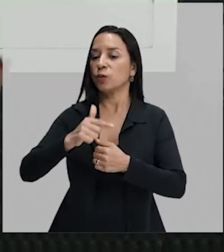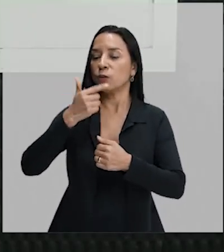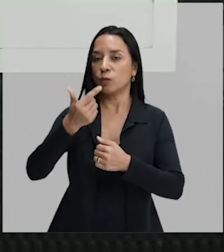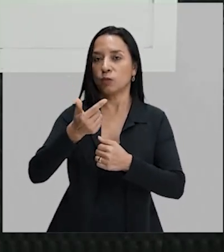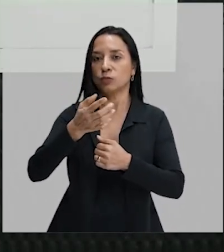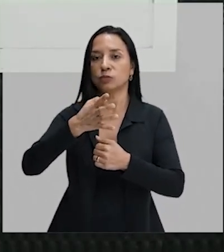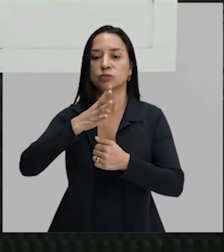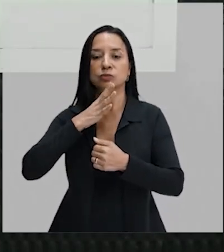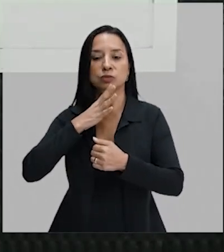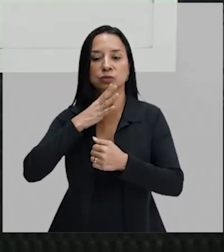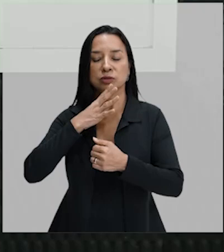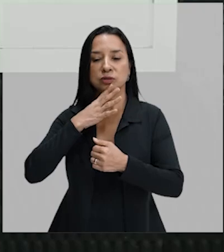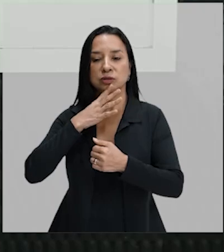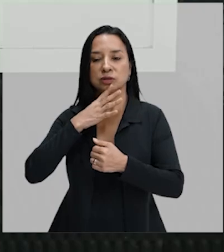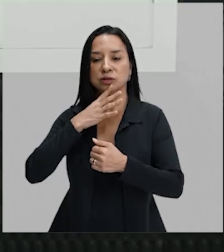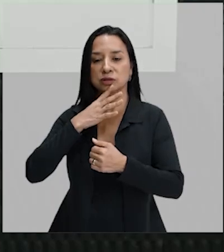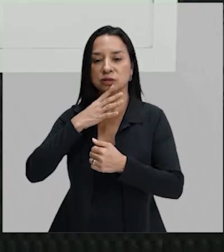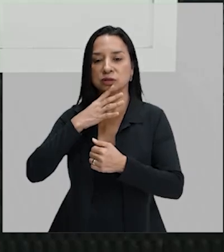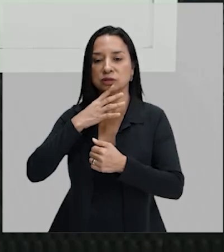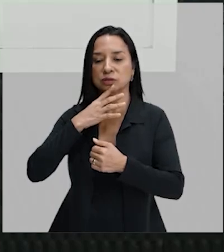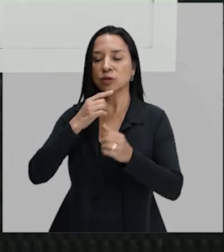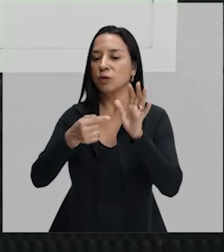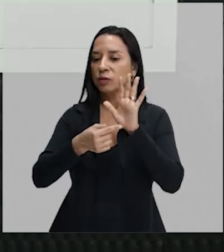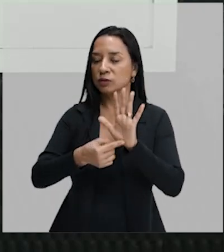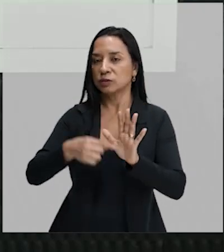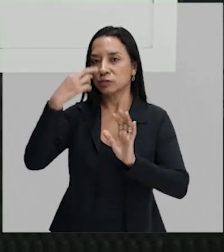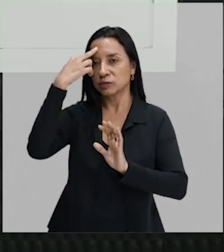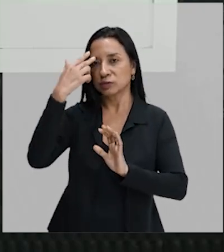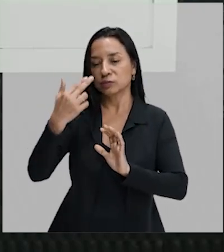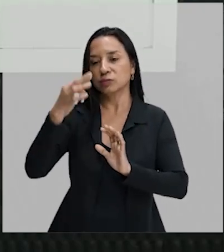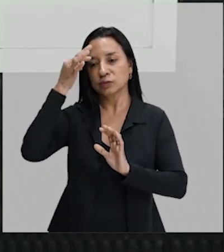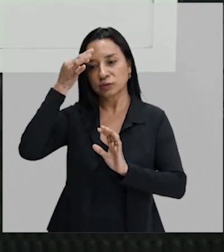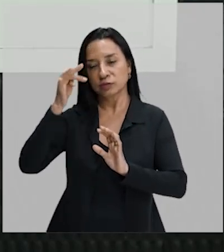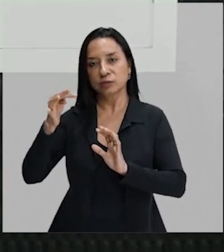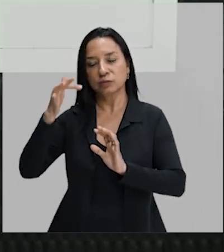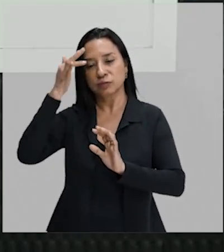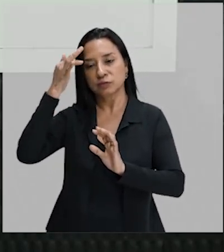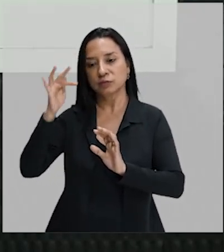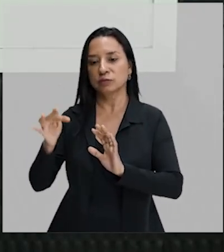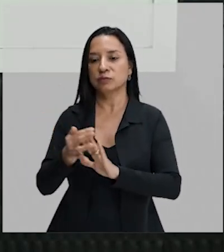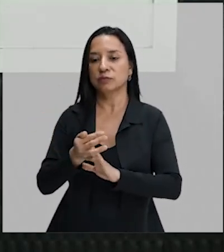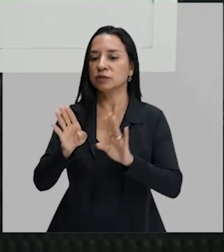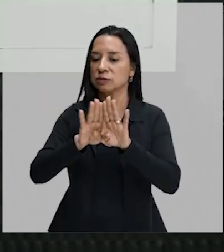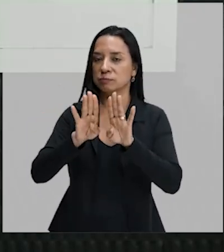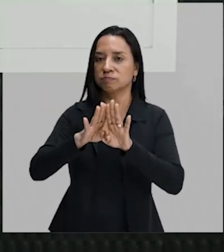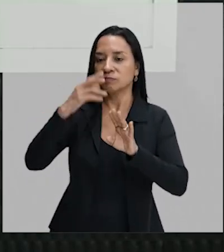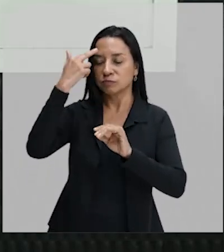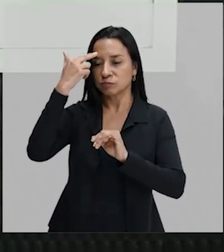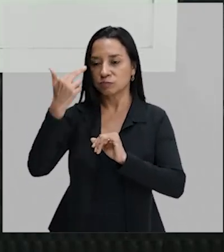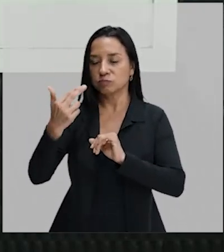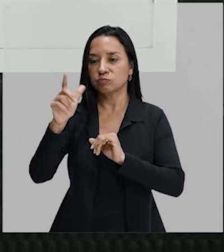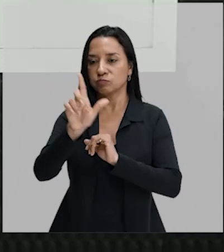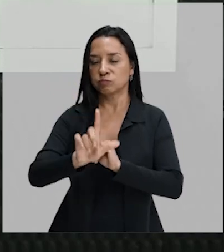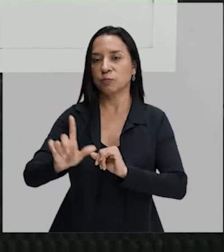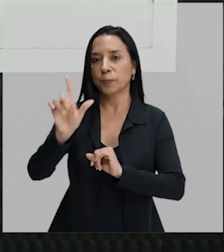eu, consagrados pela história da filosofia, pela história da ciência, ou história da literatura, e que falam a mesma